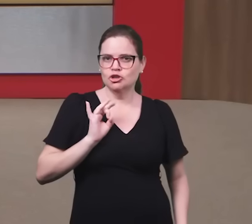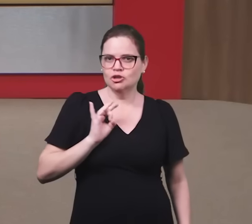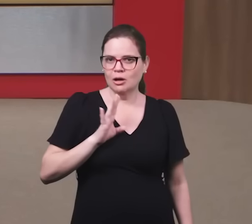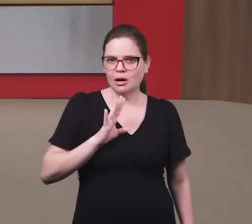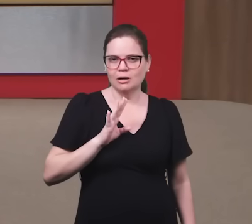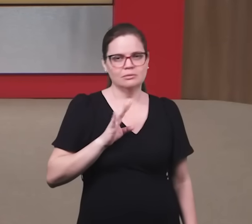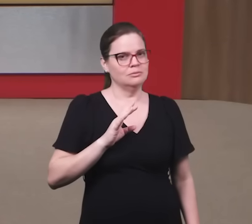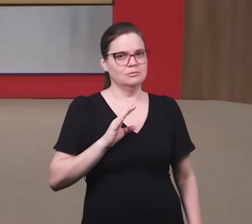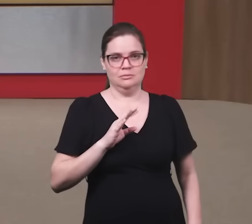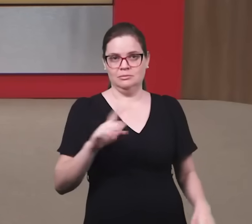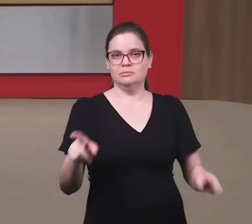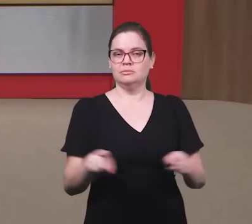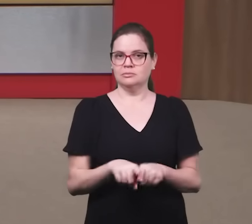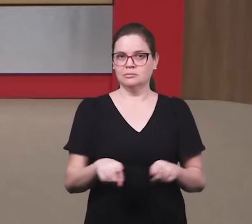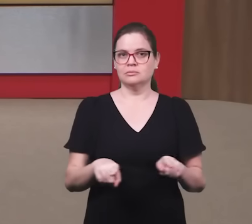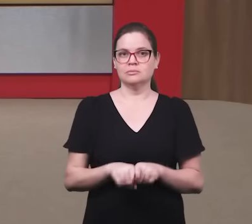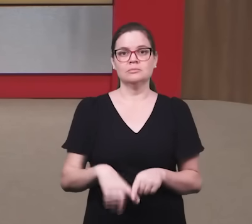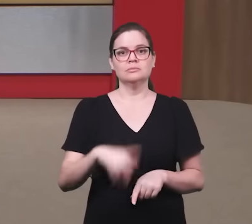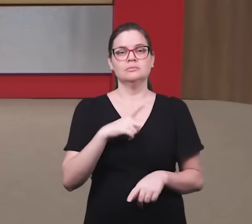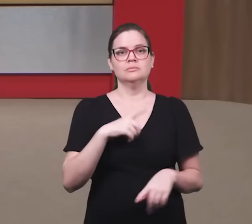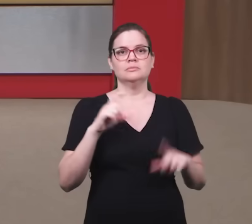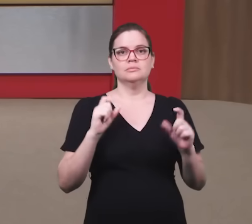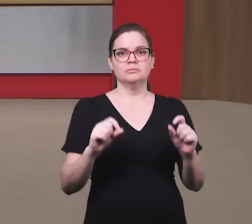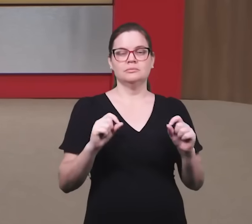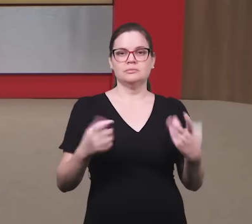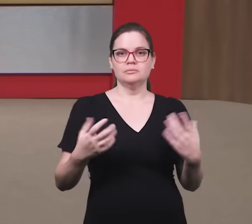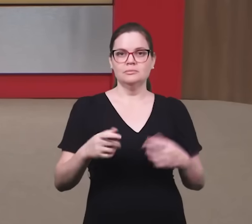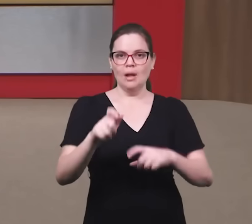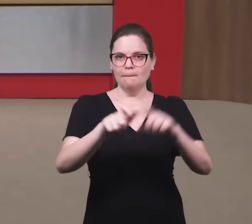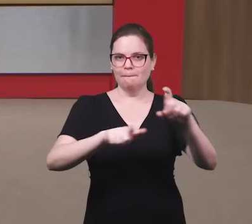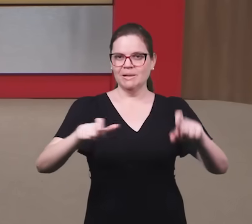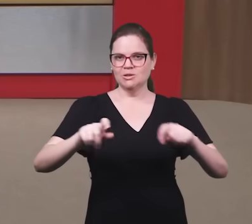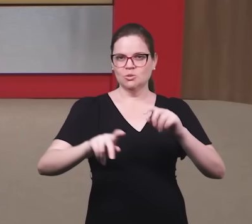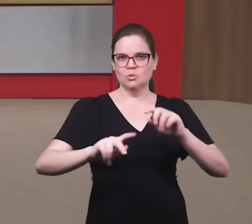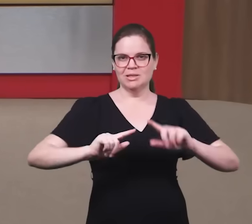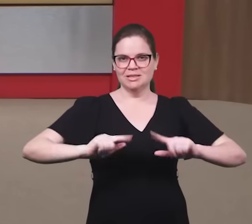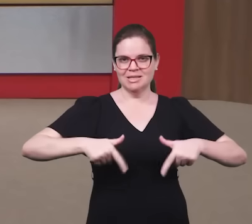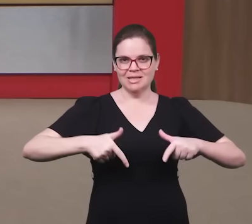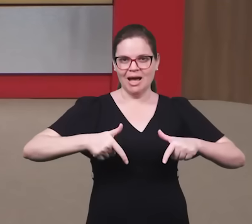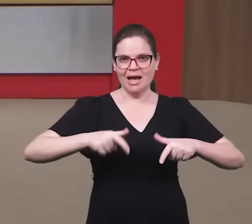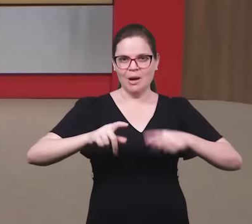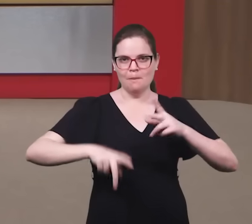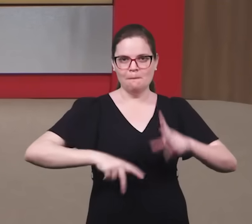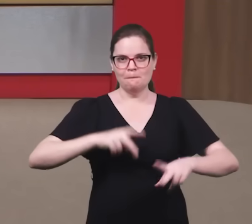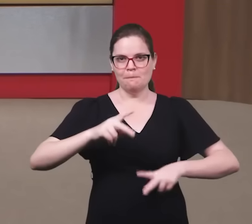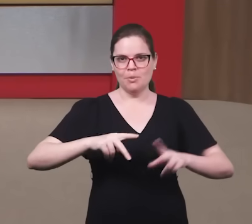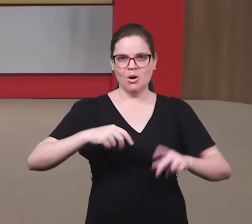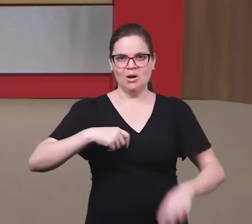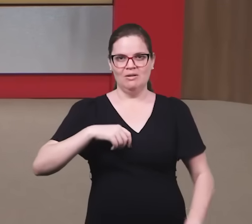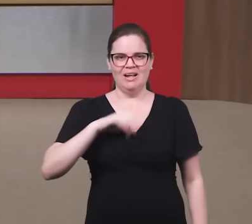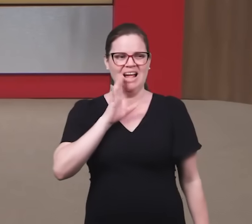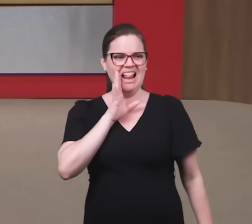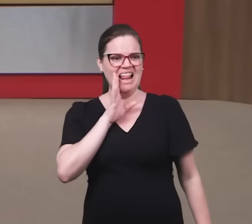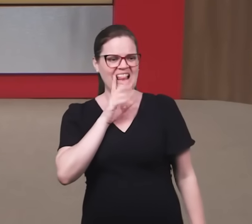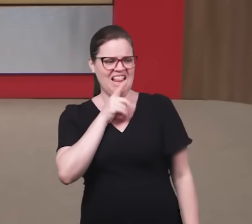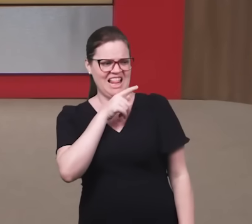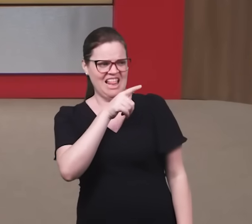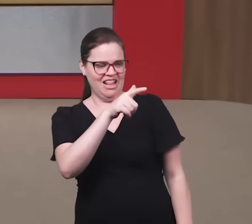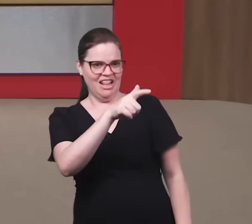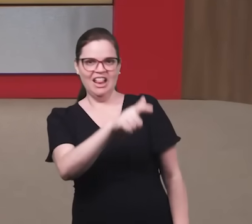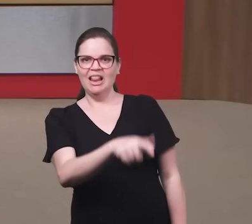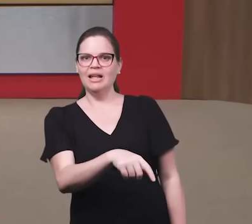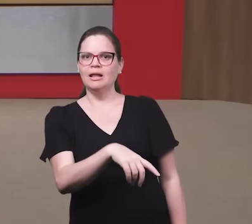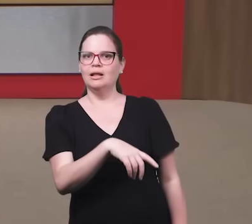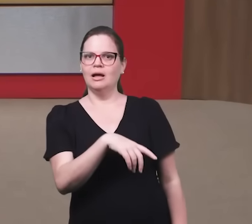isto. Davi ainda teve que ouvir comentários que vinham para tirar qualquer tipo